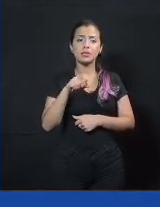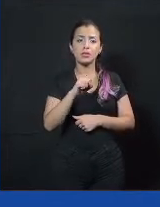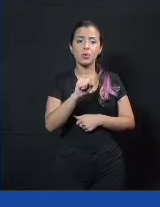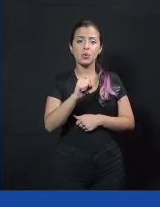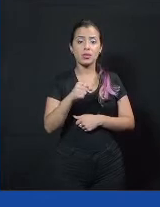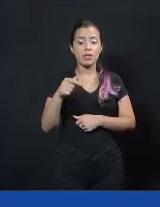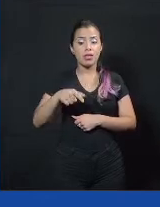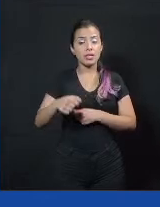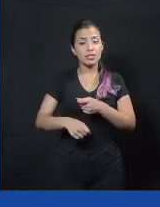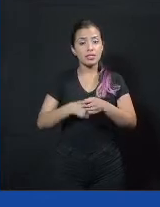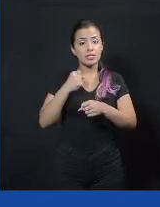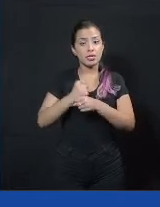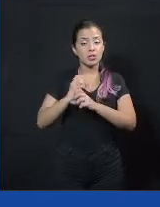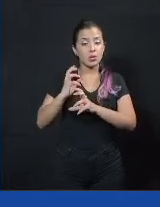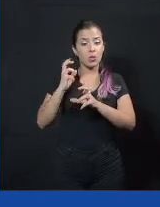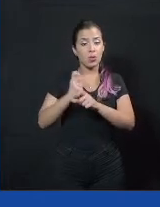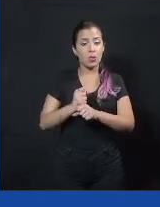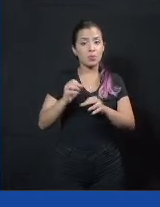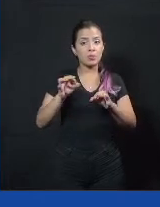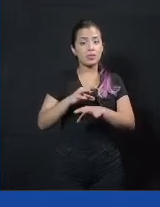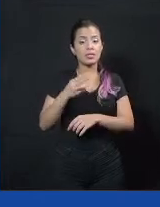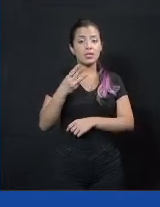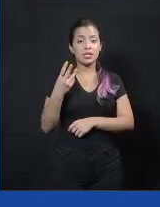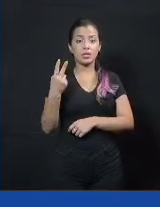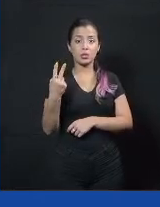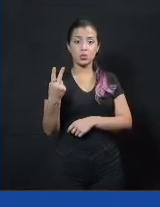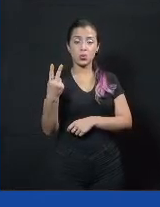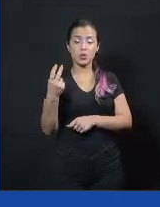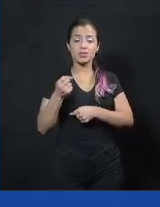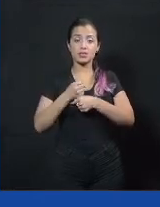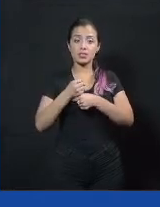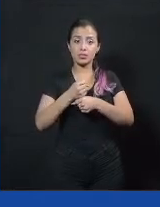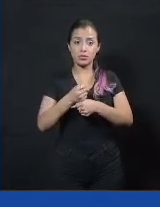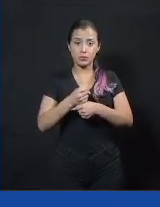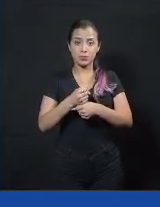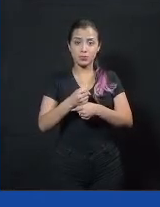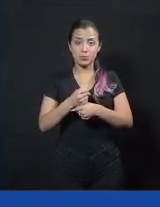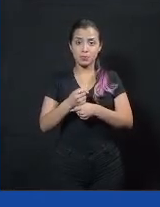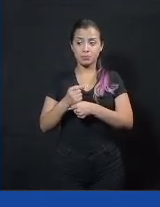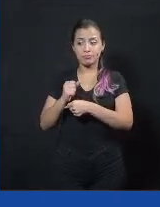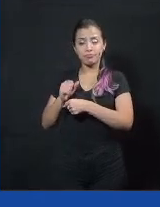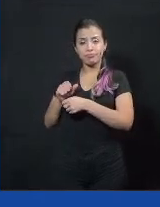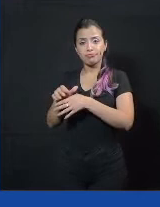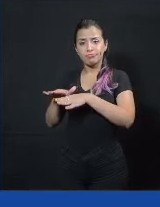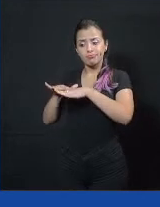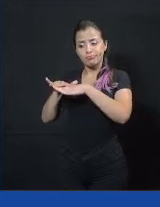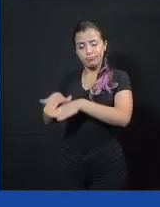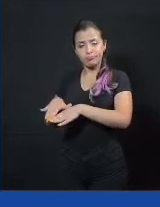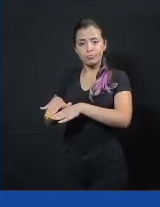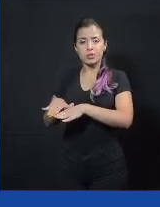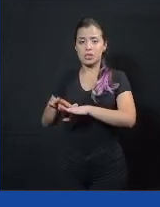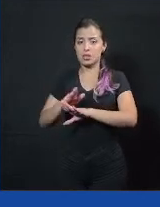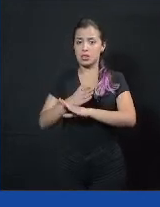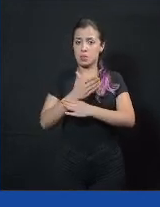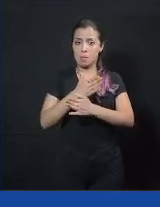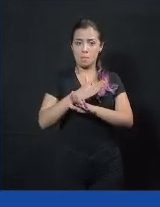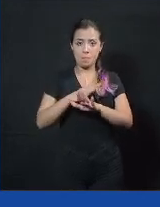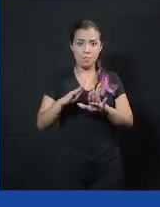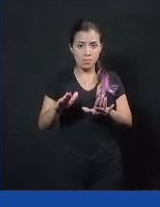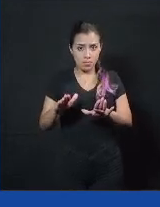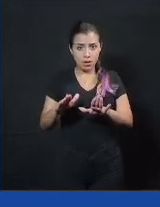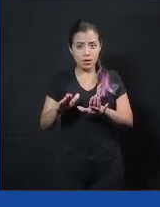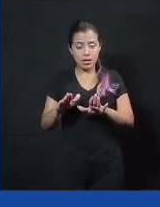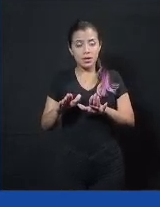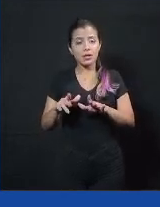32 anos. Deixamos de ser tutelados, são reconhecidas as nossas organizações,